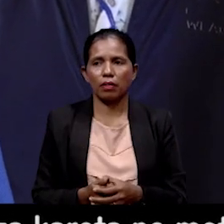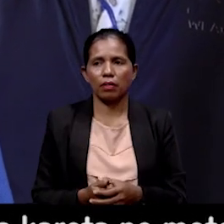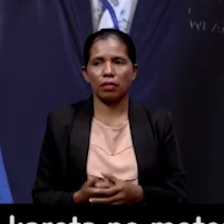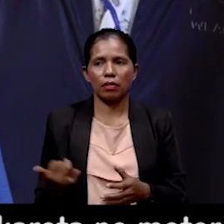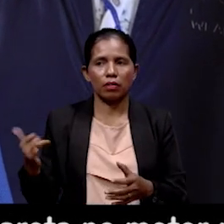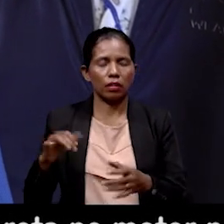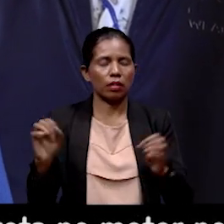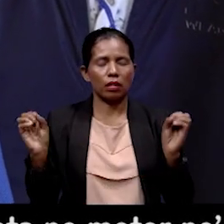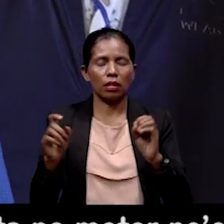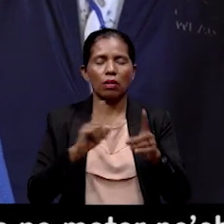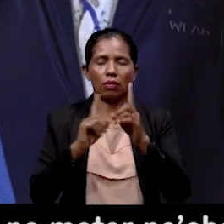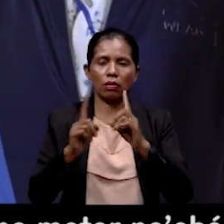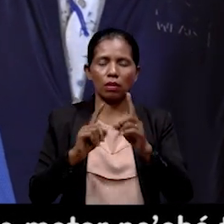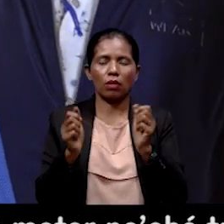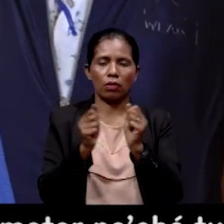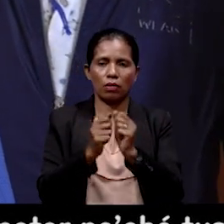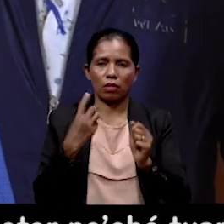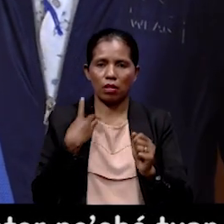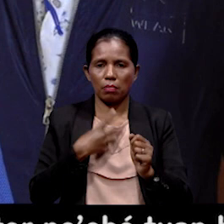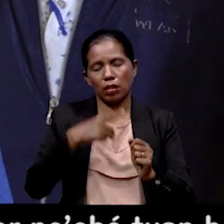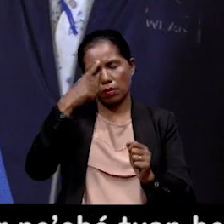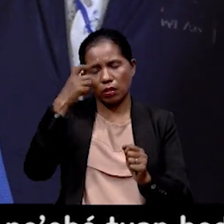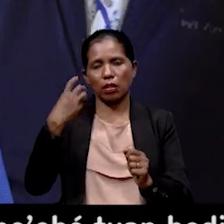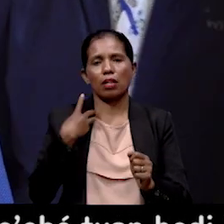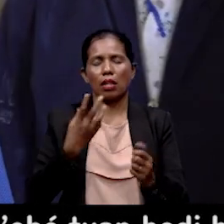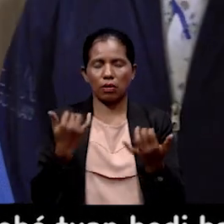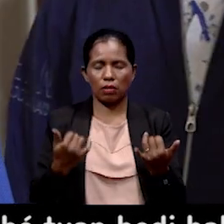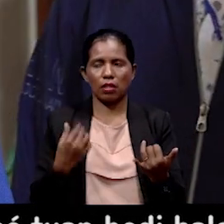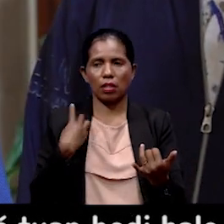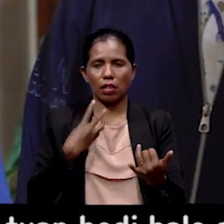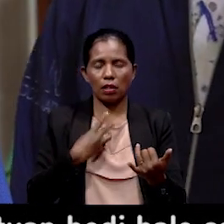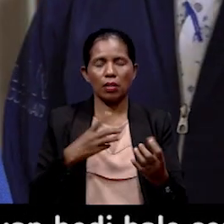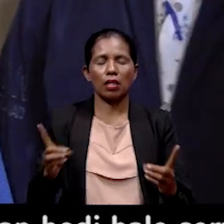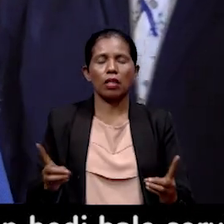solução. Também me ouvi, sou chefe de Estado,